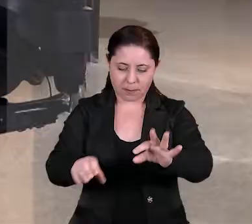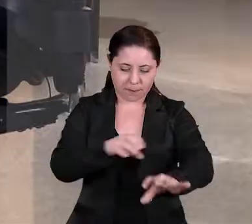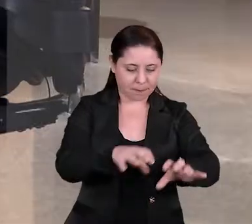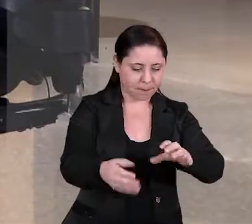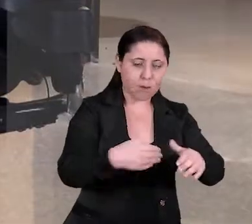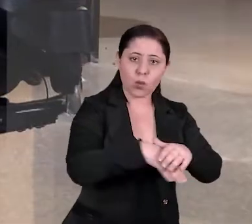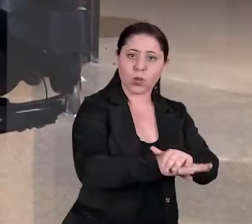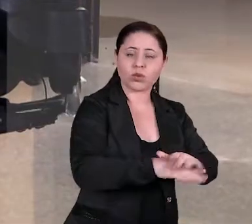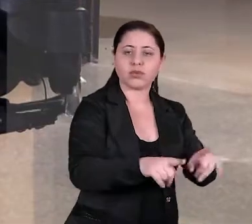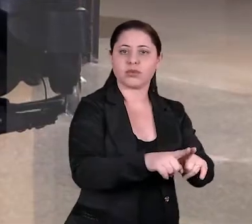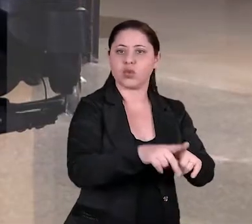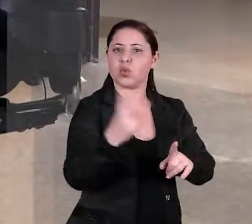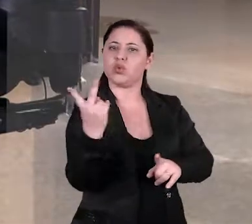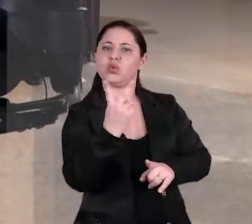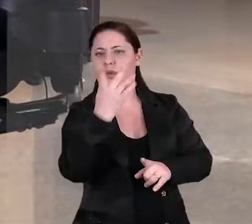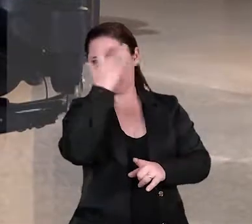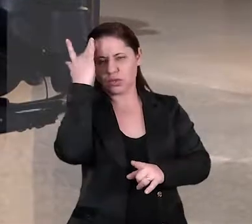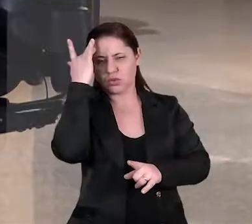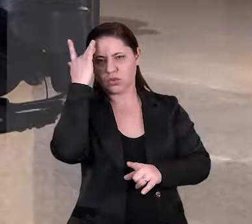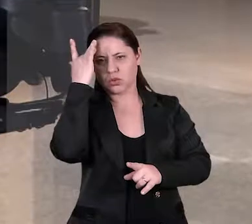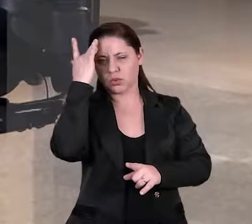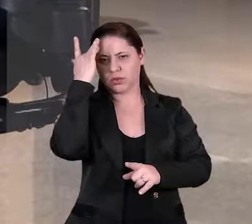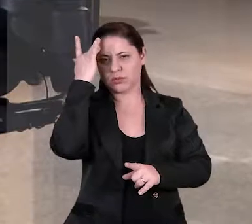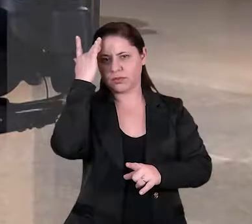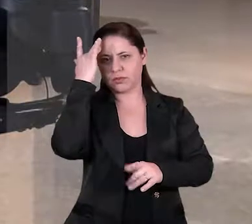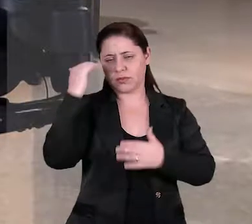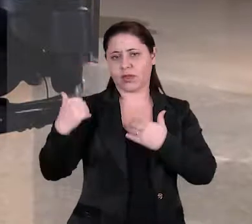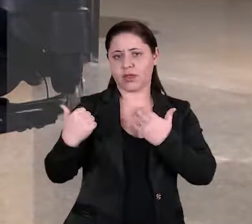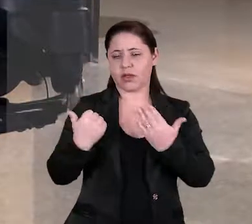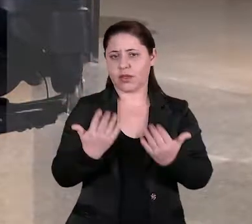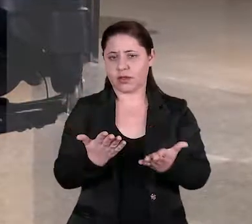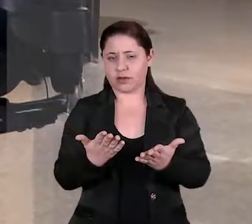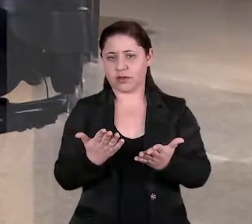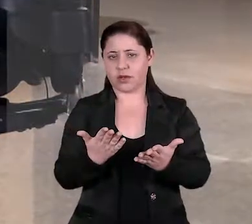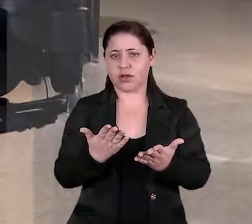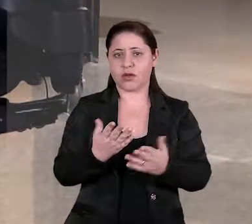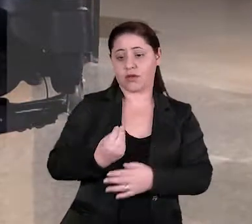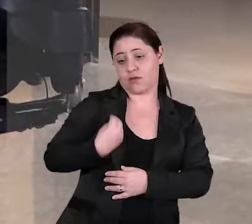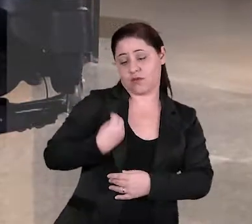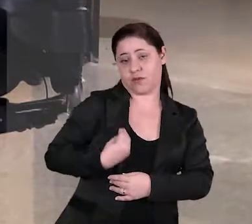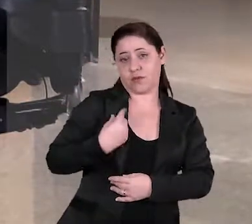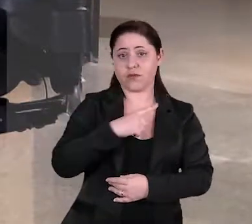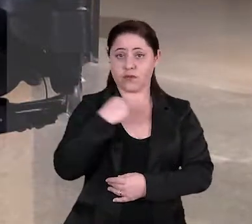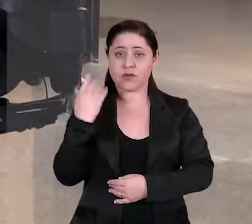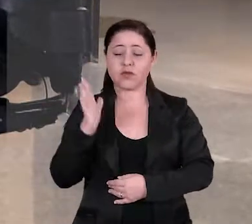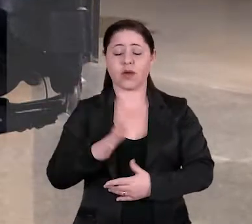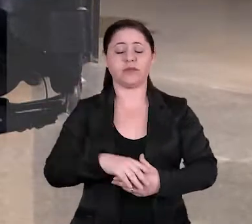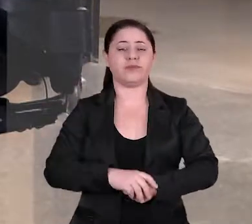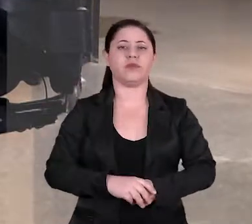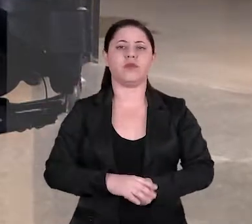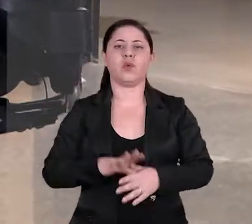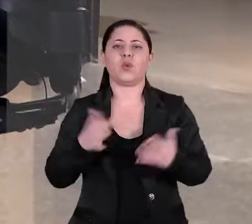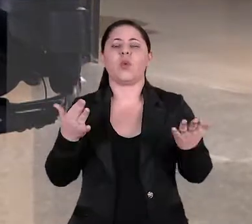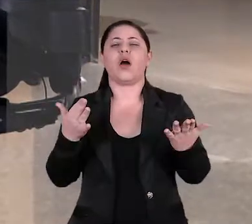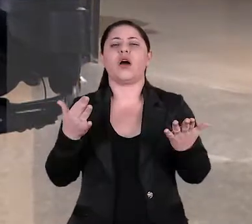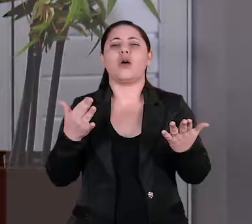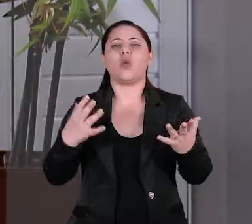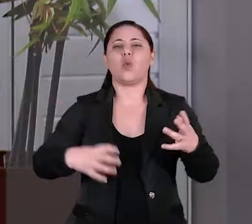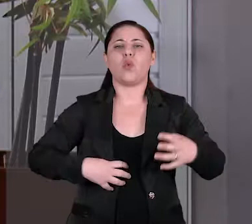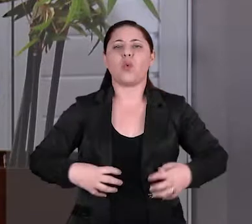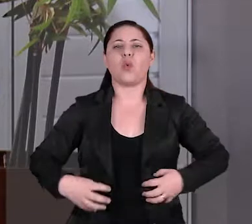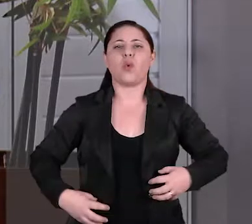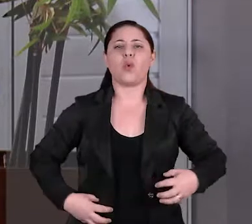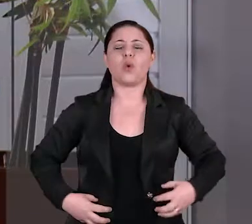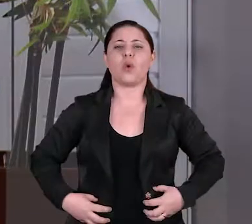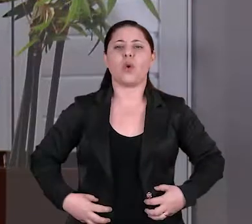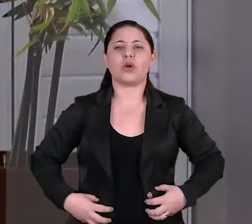instituição. Existem dois tipos de doador, não é isso? O doador vivo e o que já faleceu. Explica pra gente quais os órgãos são retirados. No